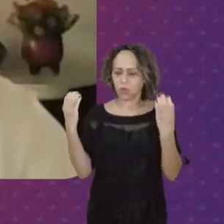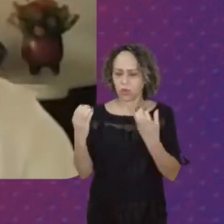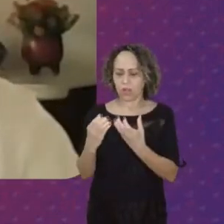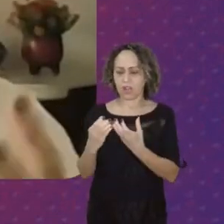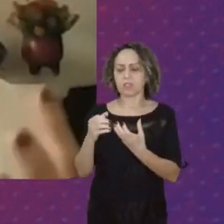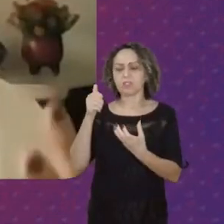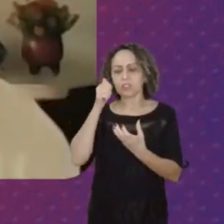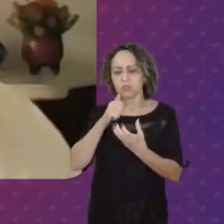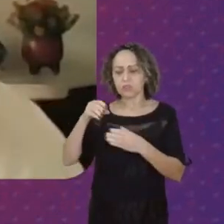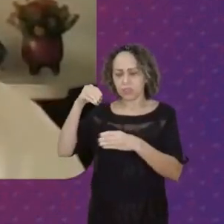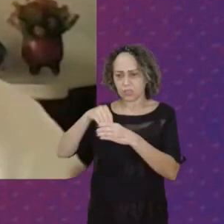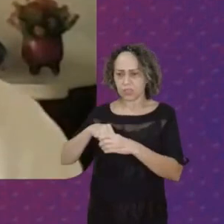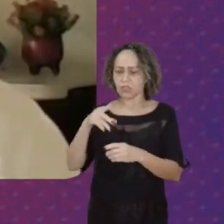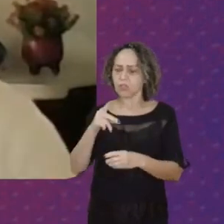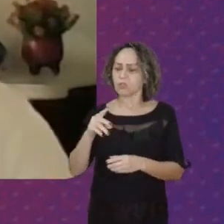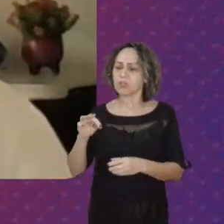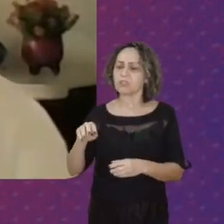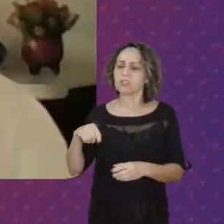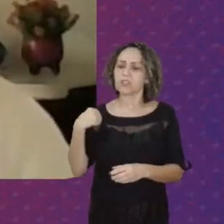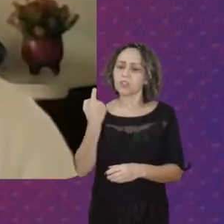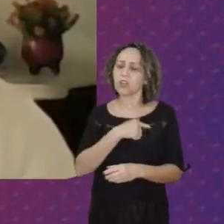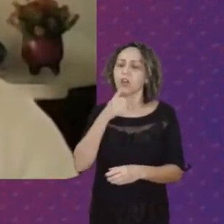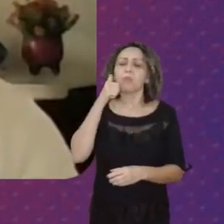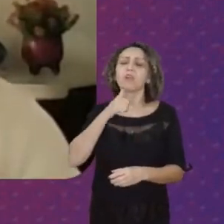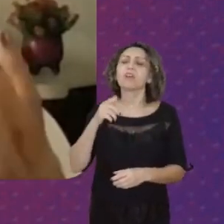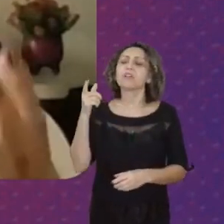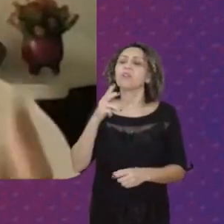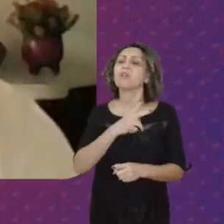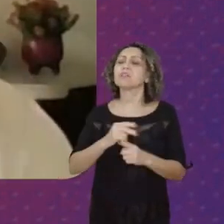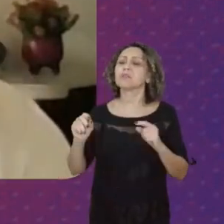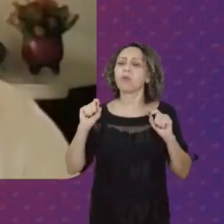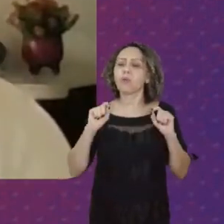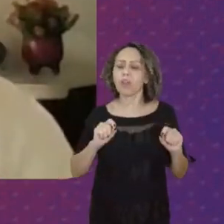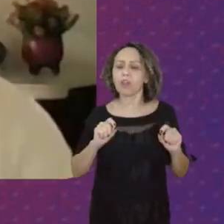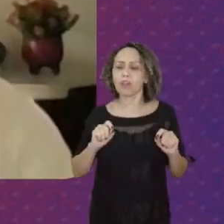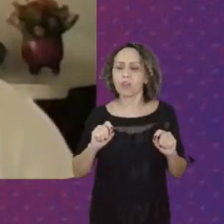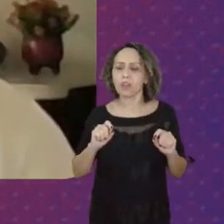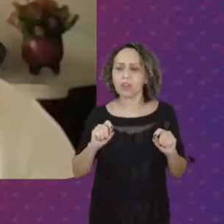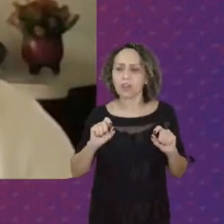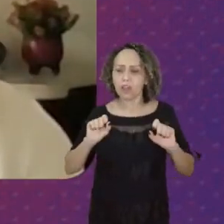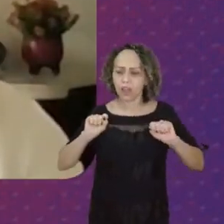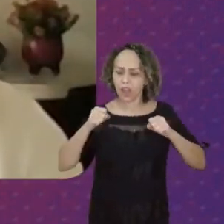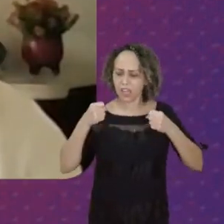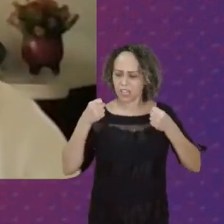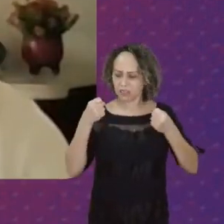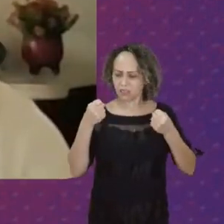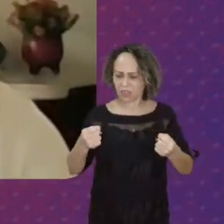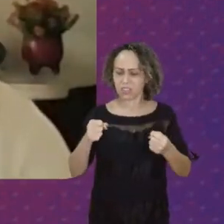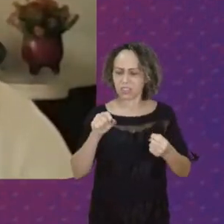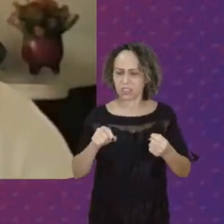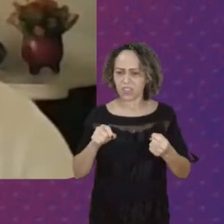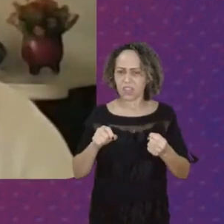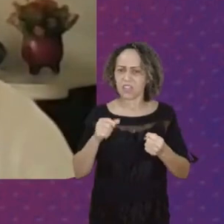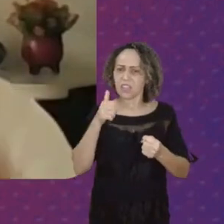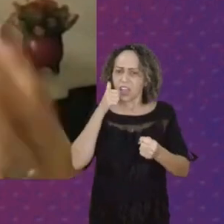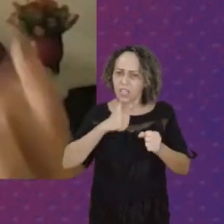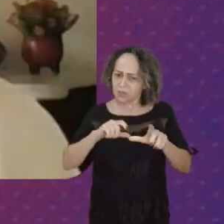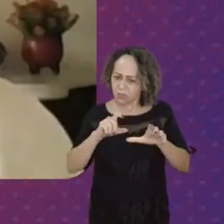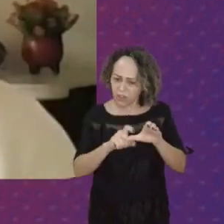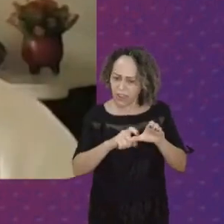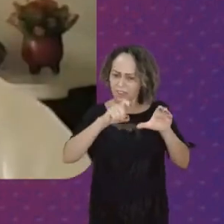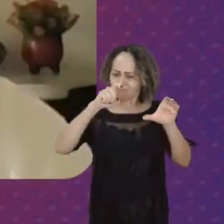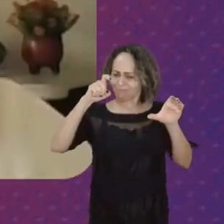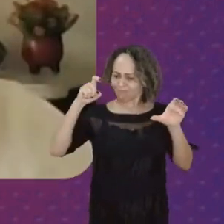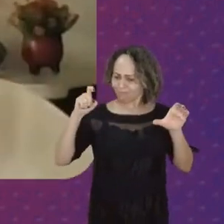uma conquista que é tão importante, que é a defesa da autodeterminação das mulheres e